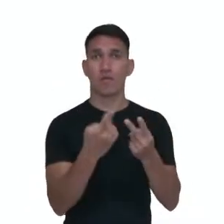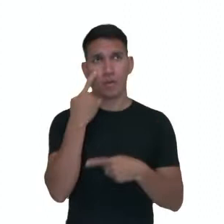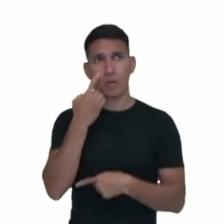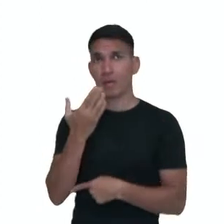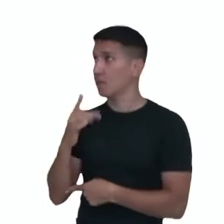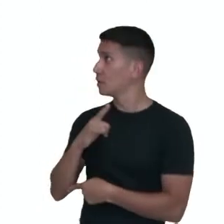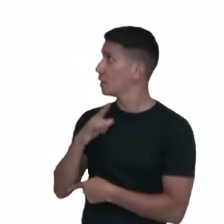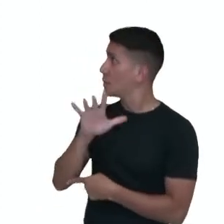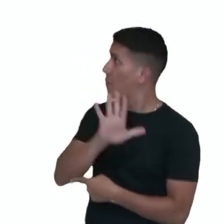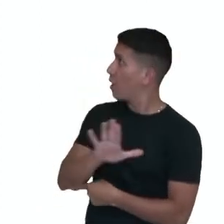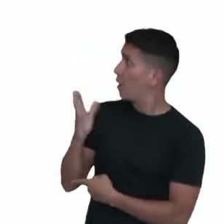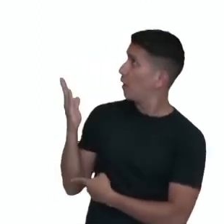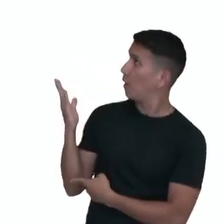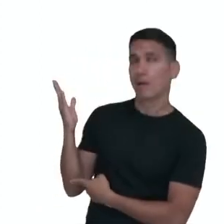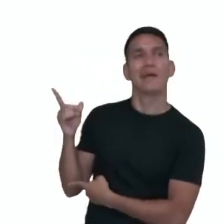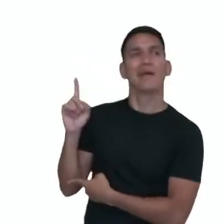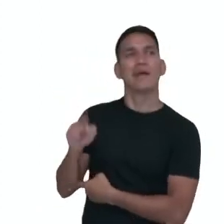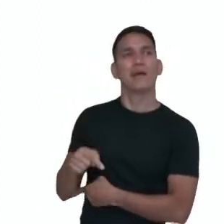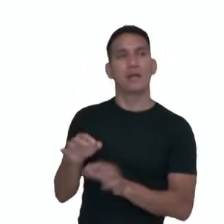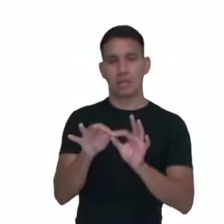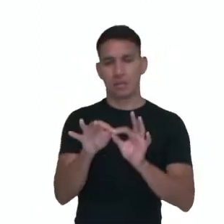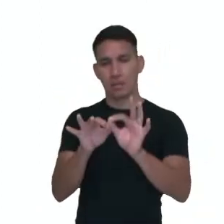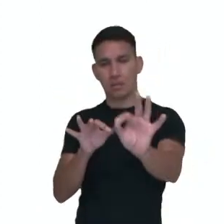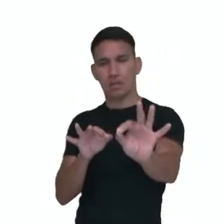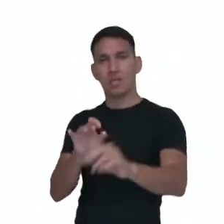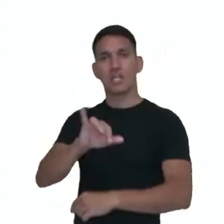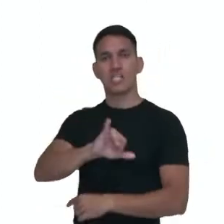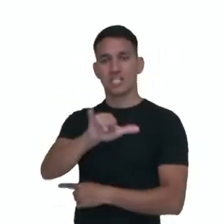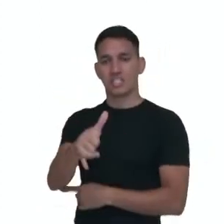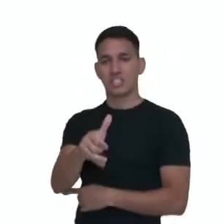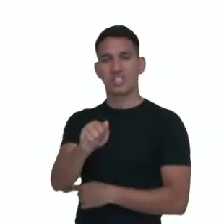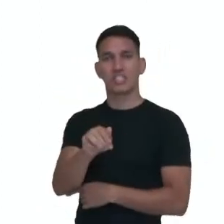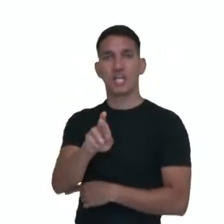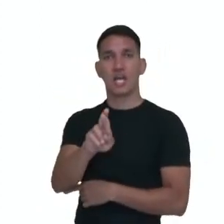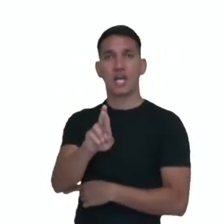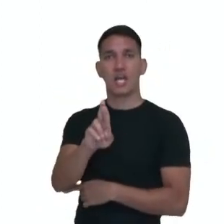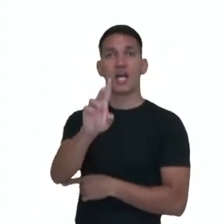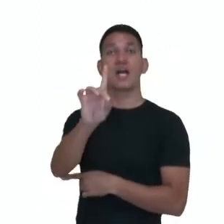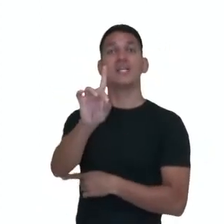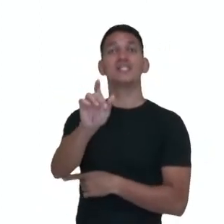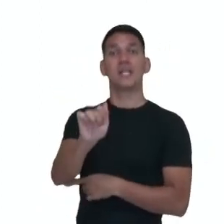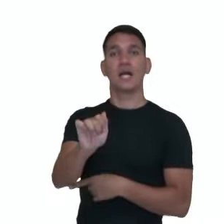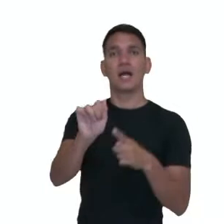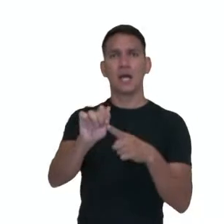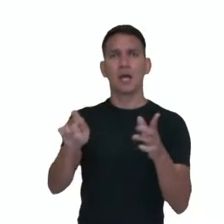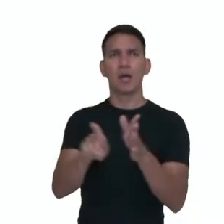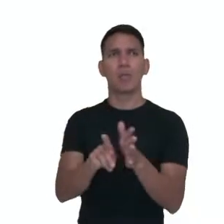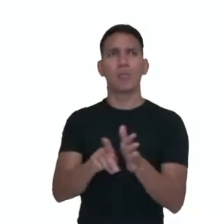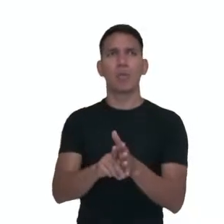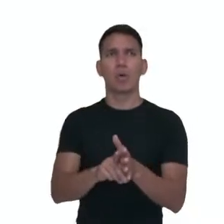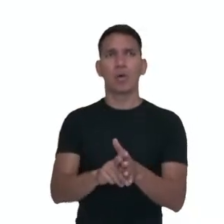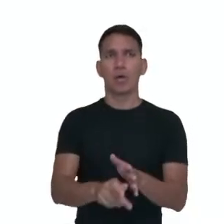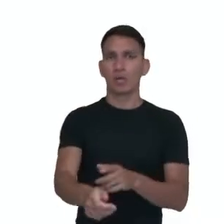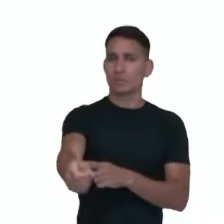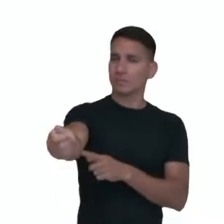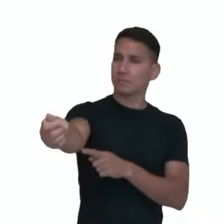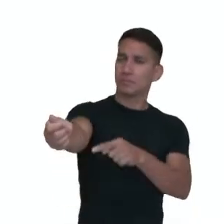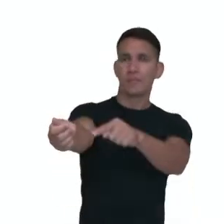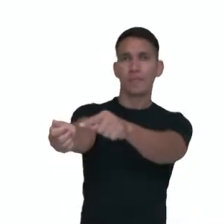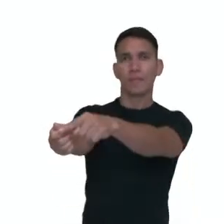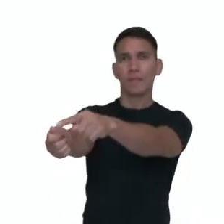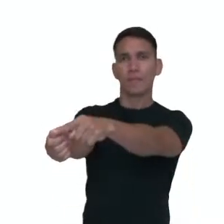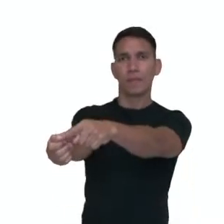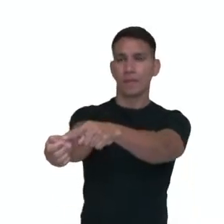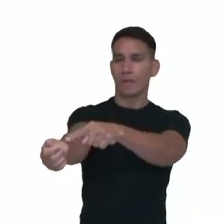uma figura que representa a medida da jarda, que era a distância ali da ponta do nariz até a ponta do